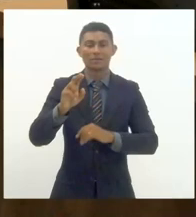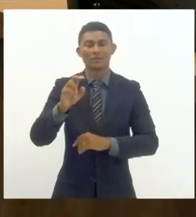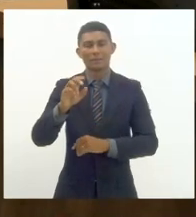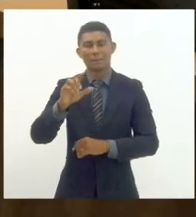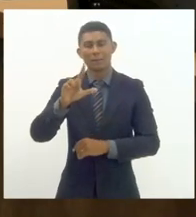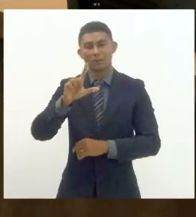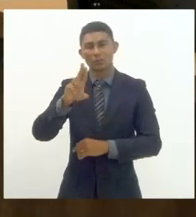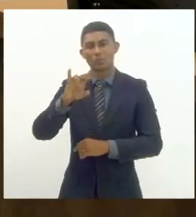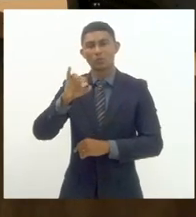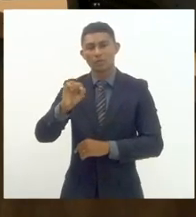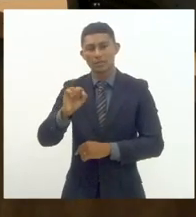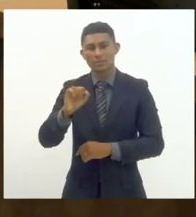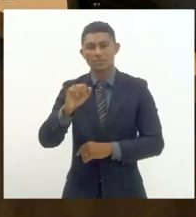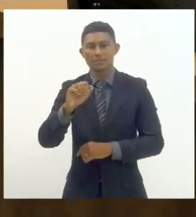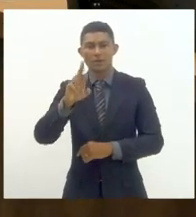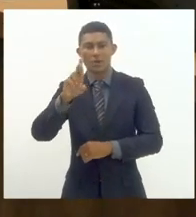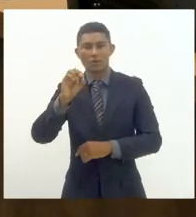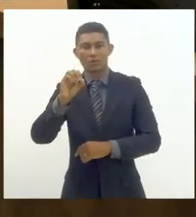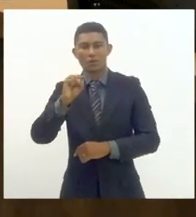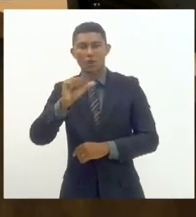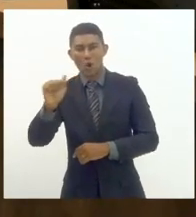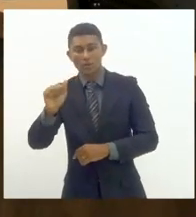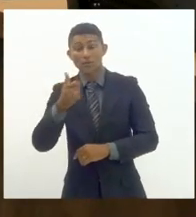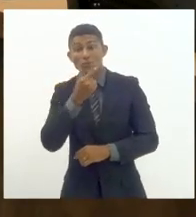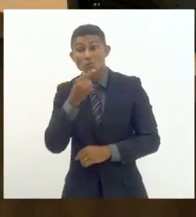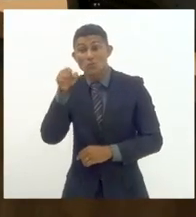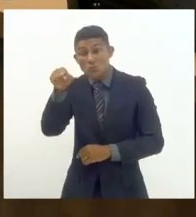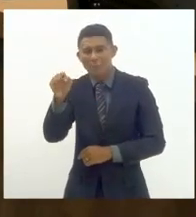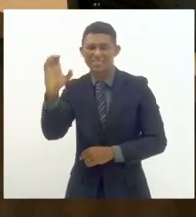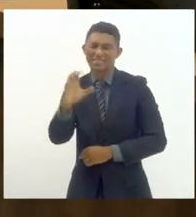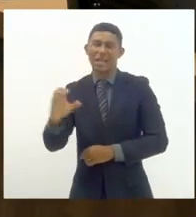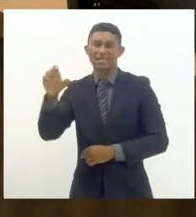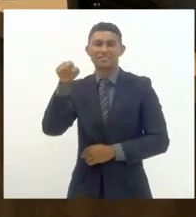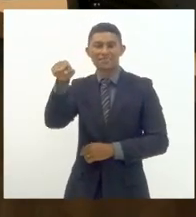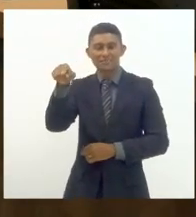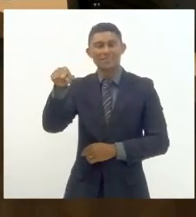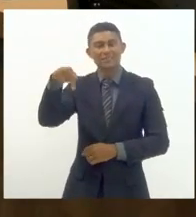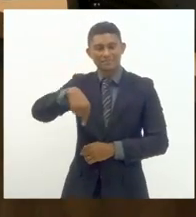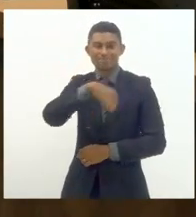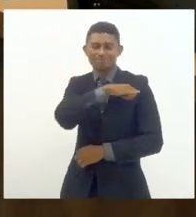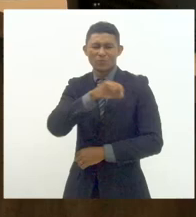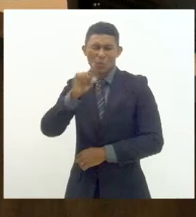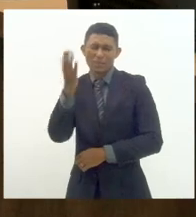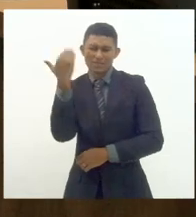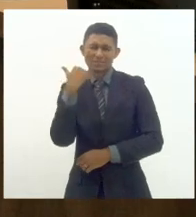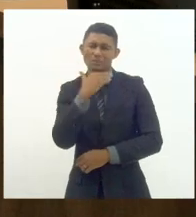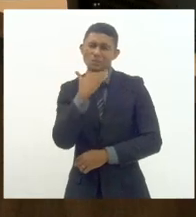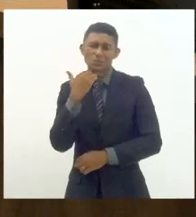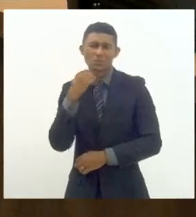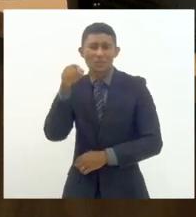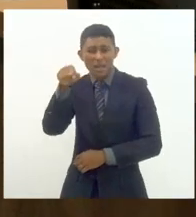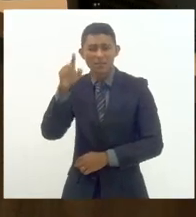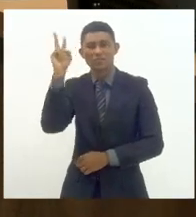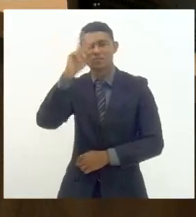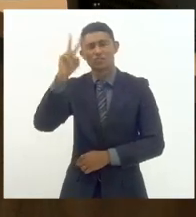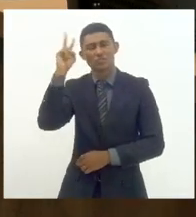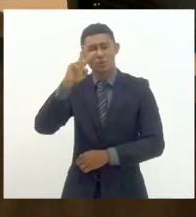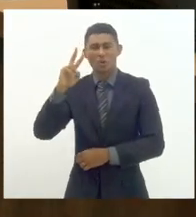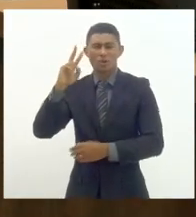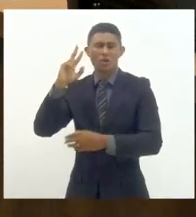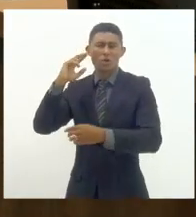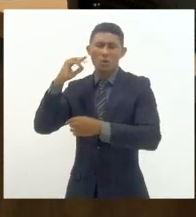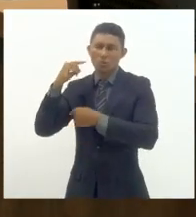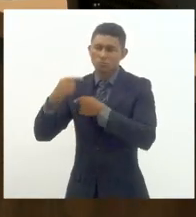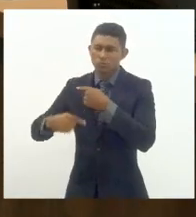Rosa, uma homenagem que a gente faz a esse grande homem de ciência do Rio de Janeiro, que morreu recentemente, cujo legado, cujo apego